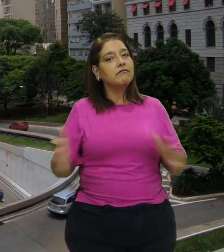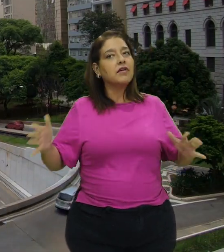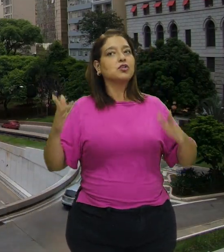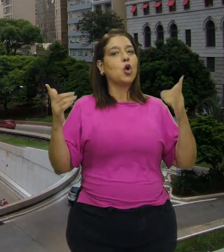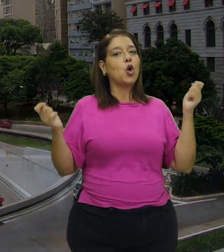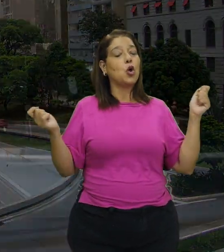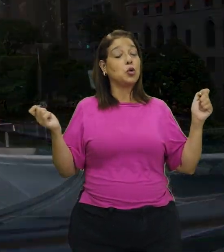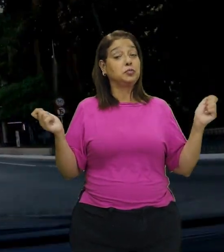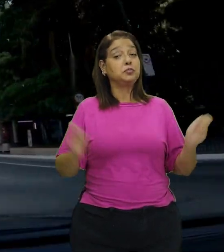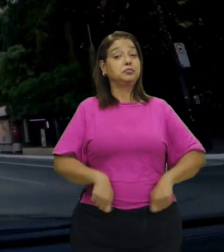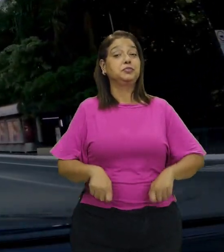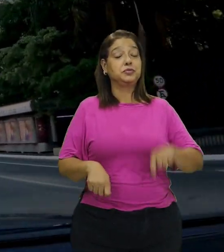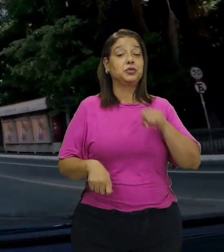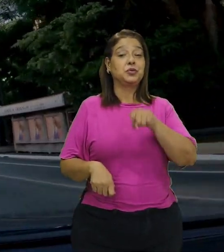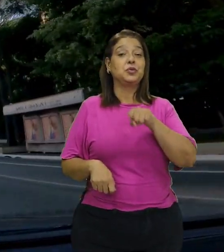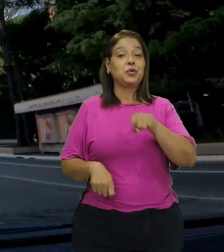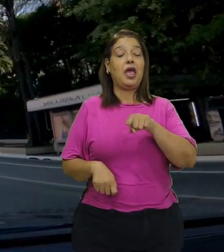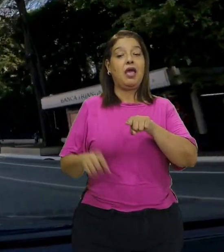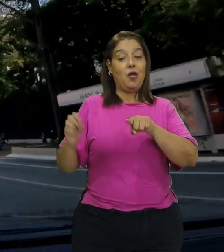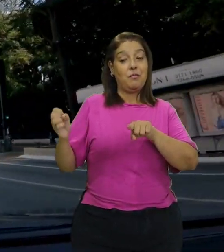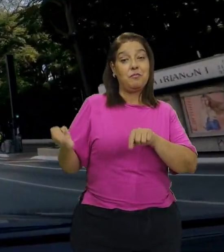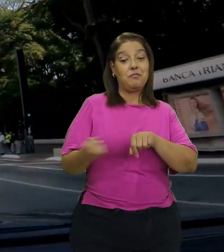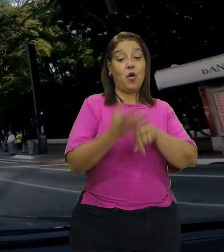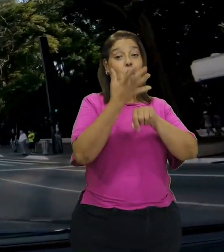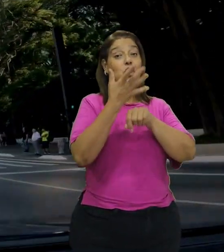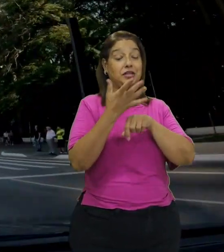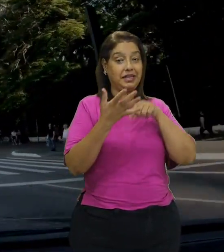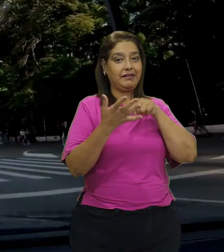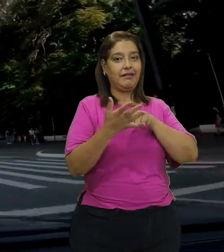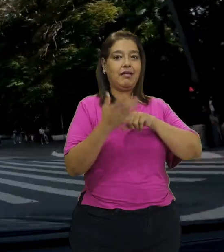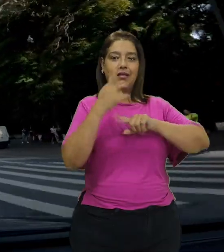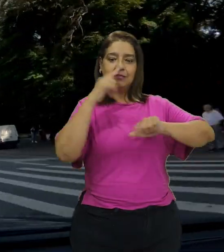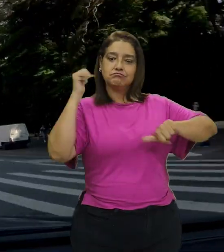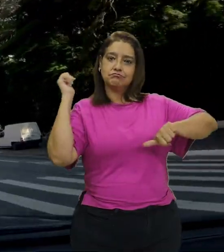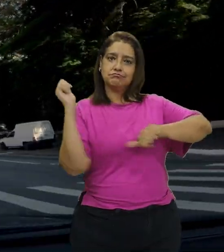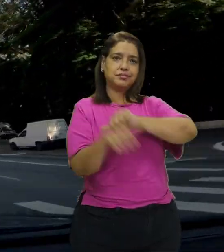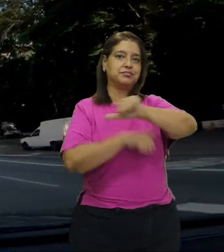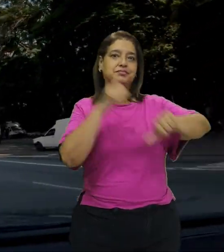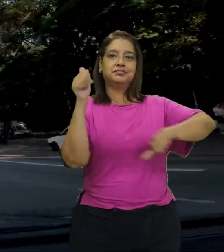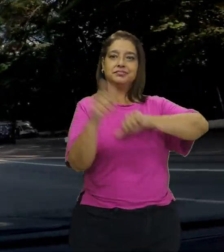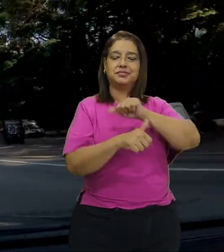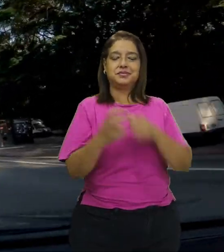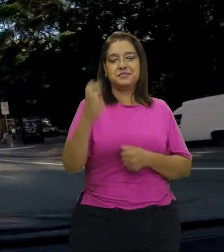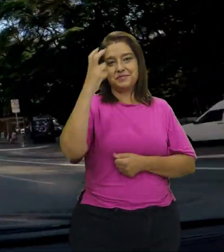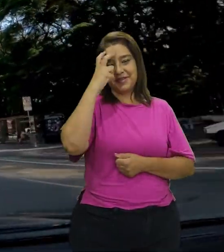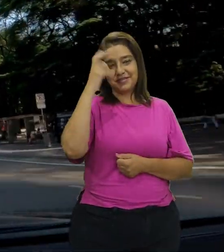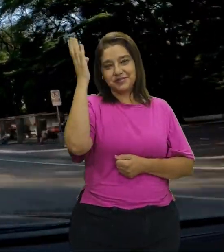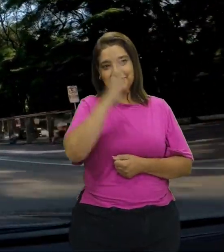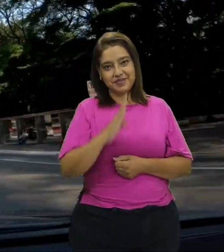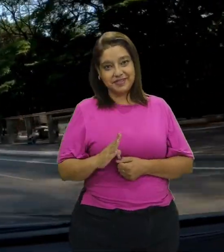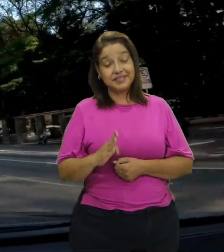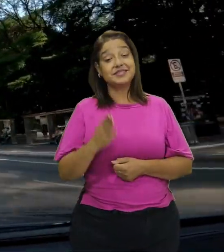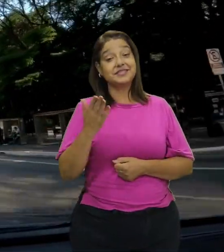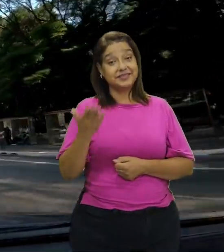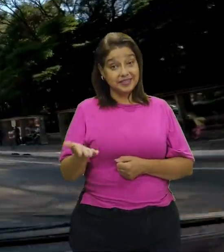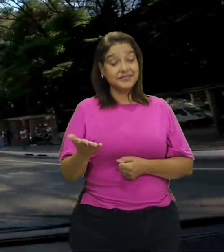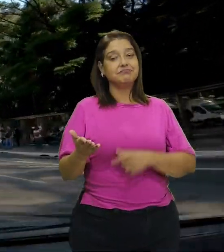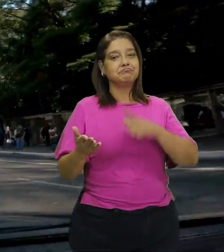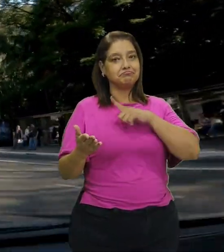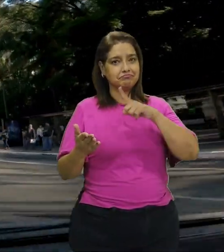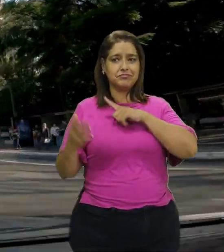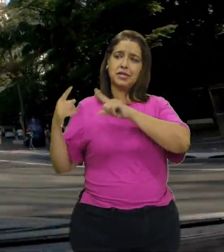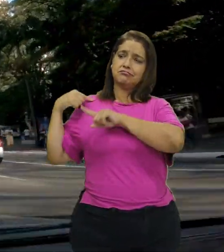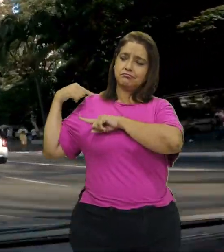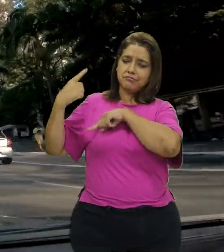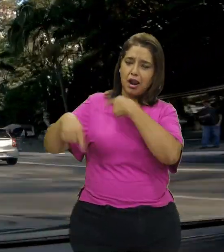o modernismo como uma força transformadora na cultura nacional, deixando um legado